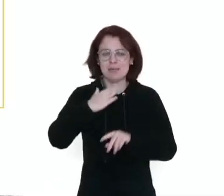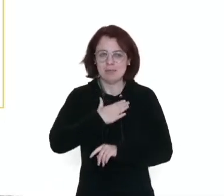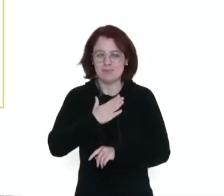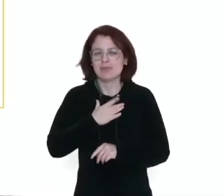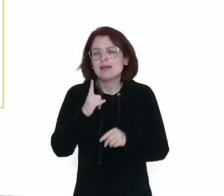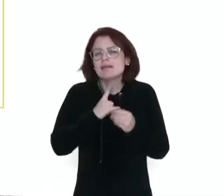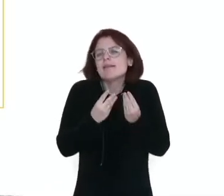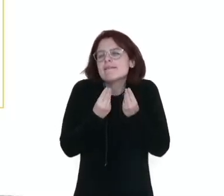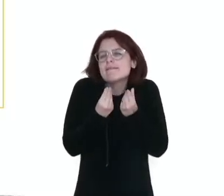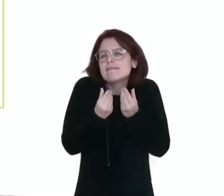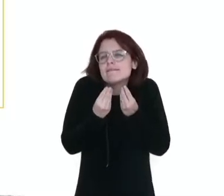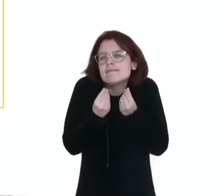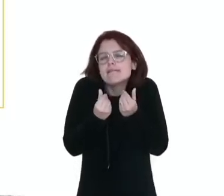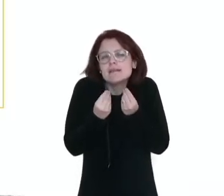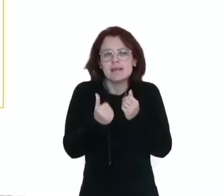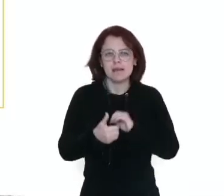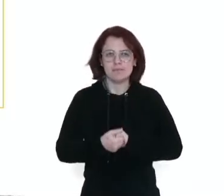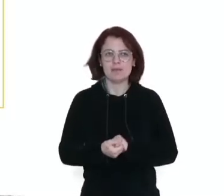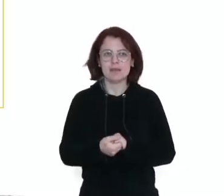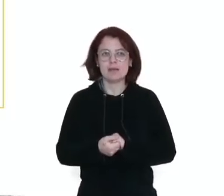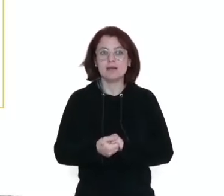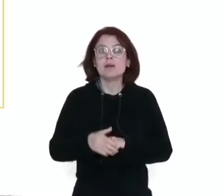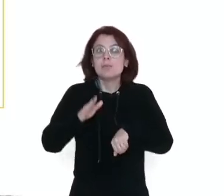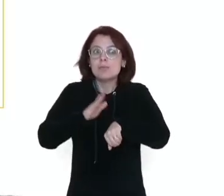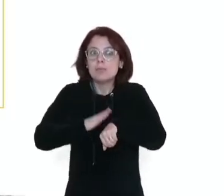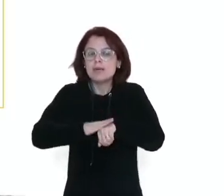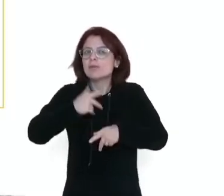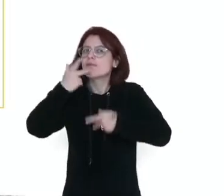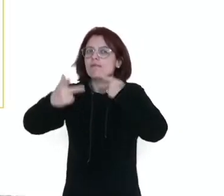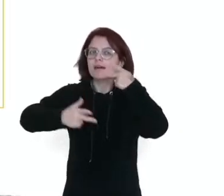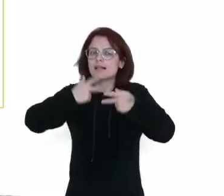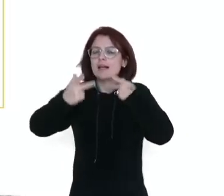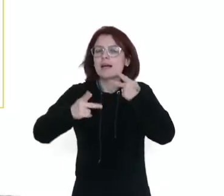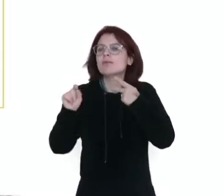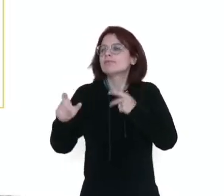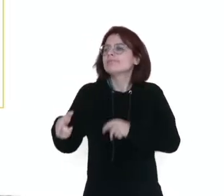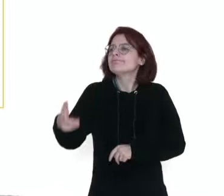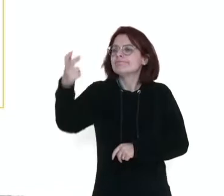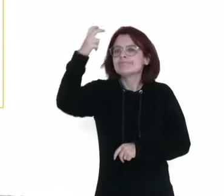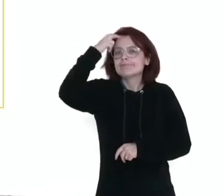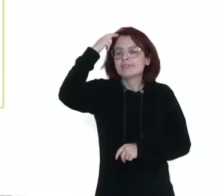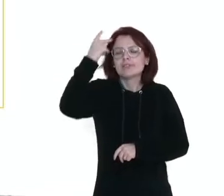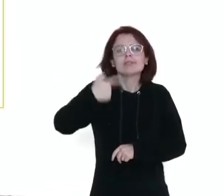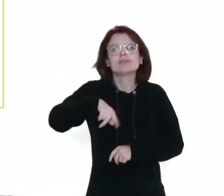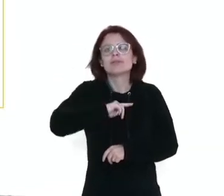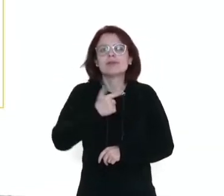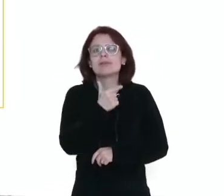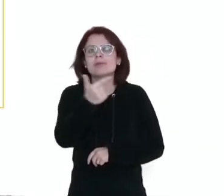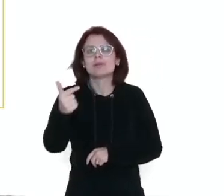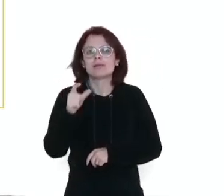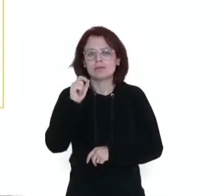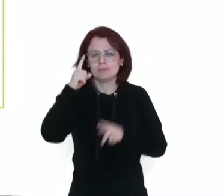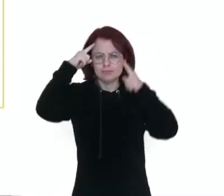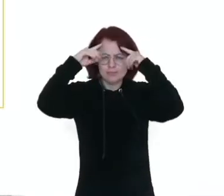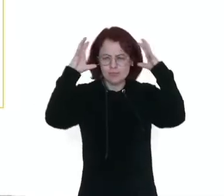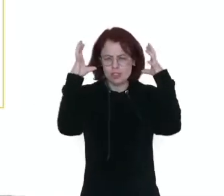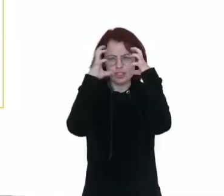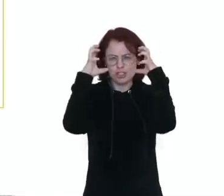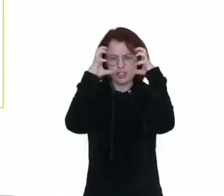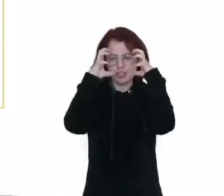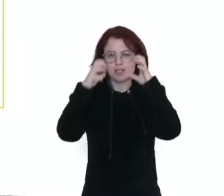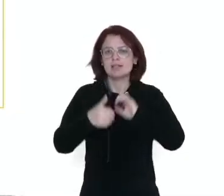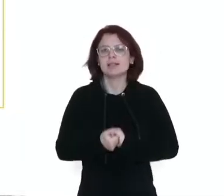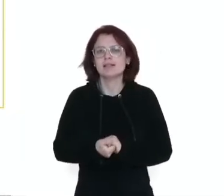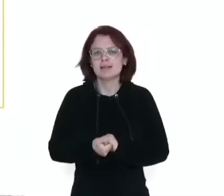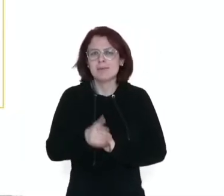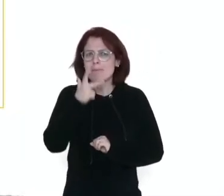fina e esganiçada, e ao falar ele tinha o hábito, que eu não tinha, de franzir a cara como quem está